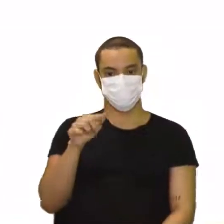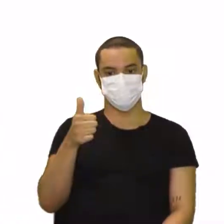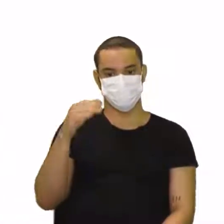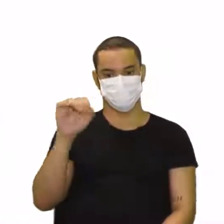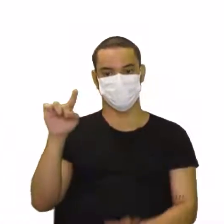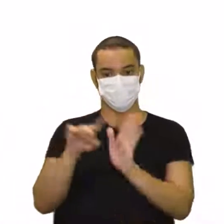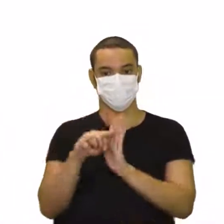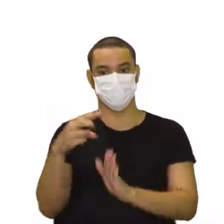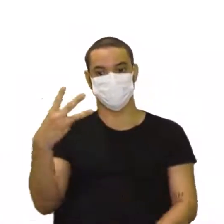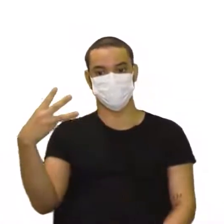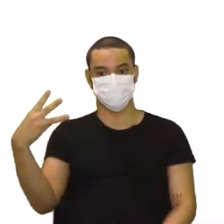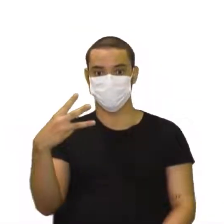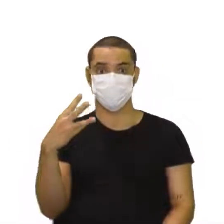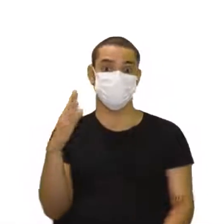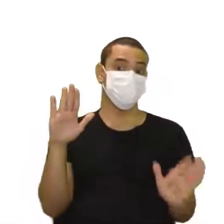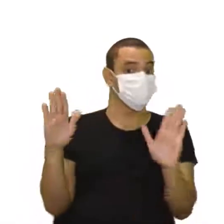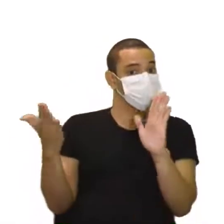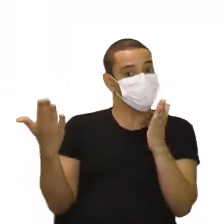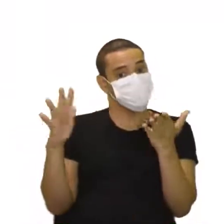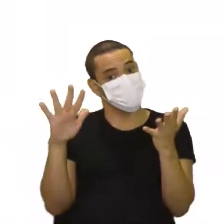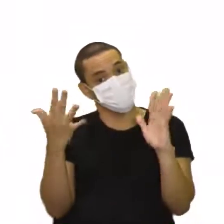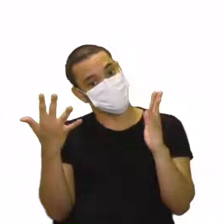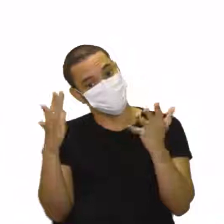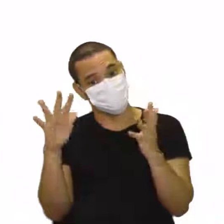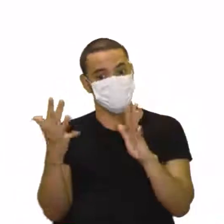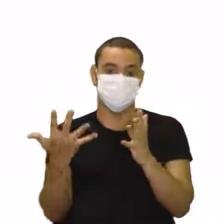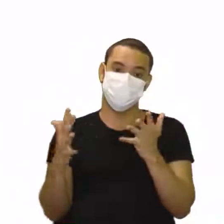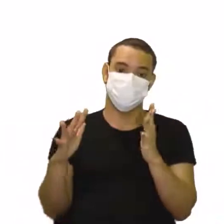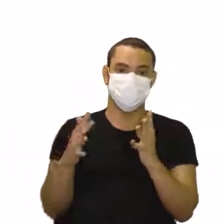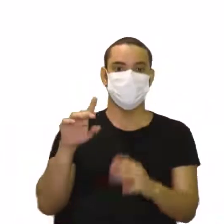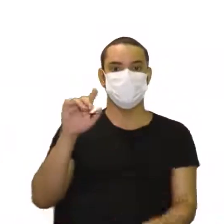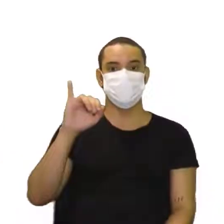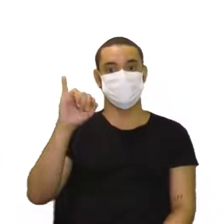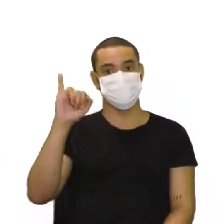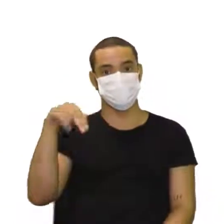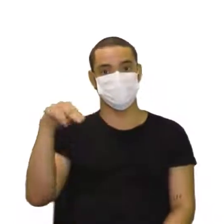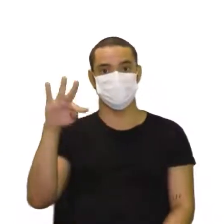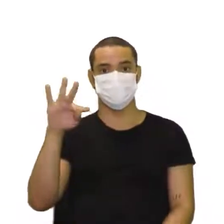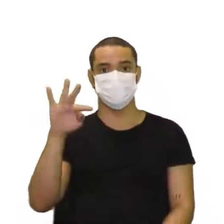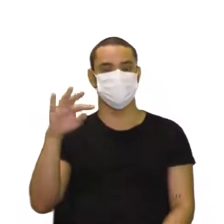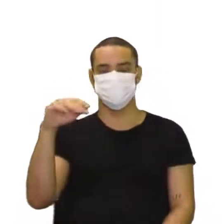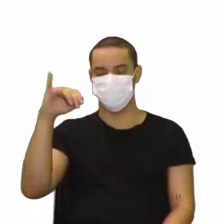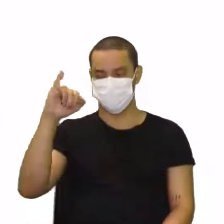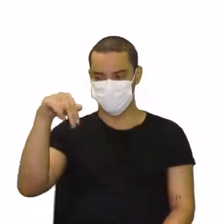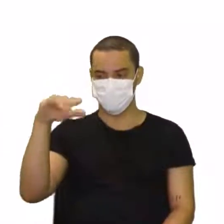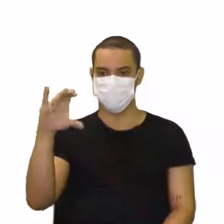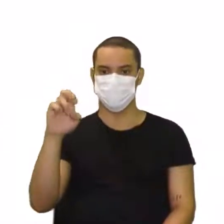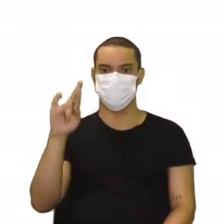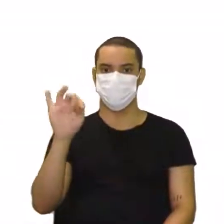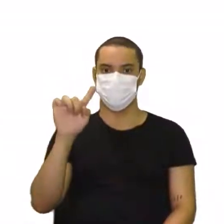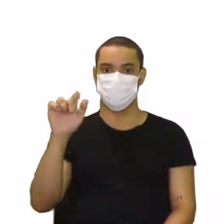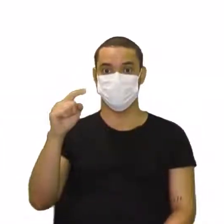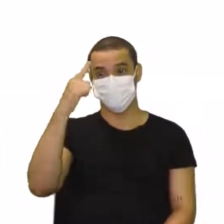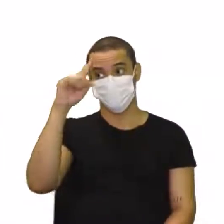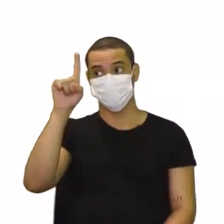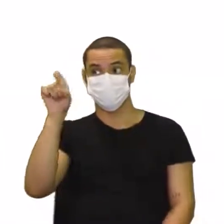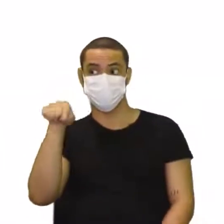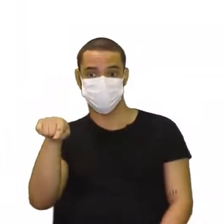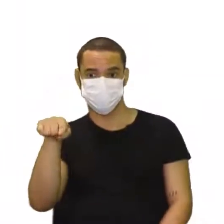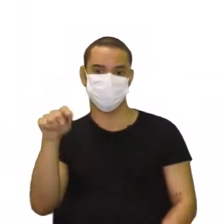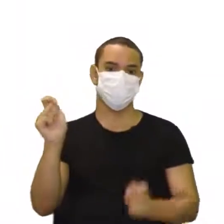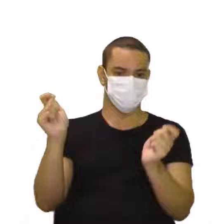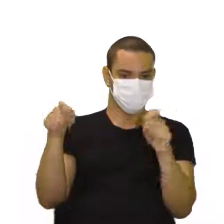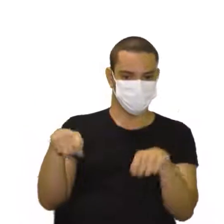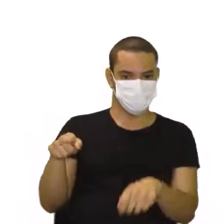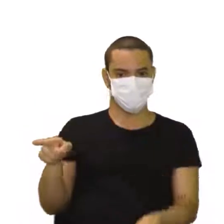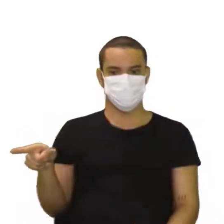incerteza aí da posição é de 1,4 vezes 10 a menos 33 metros. Então, 1% aí, né?